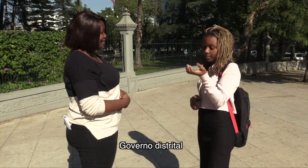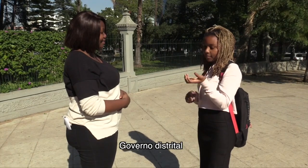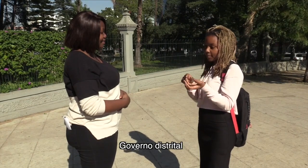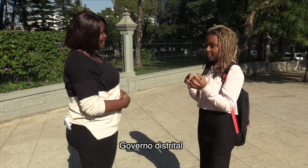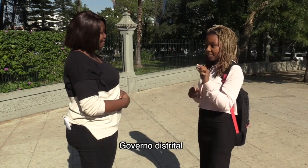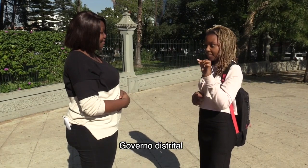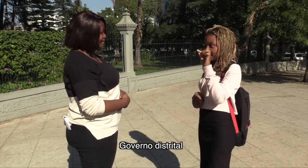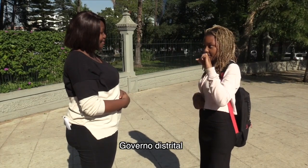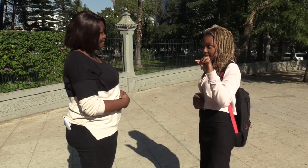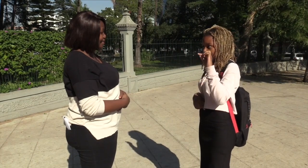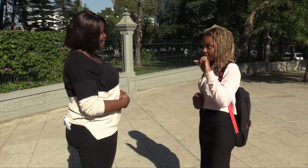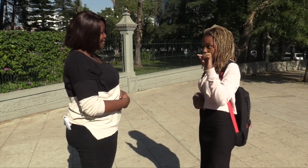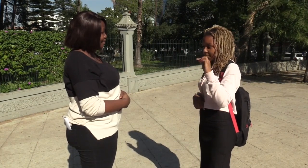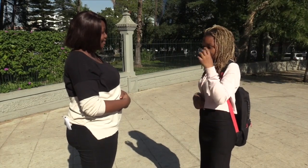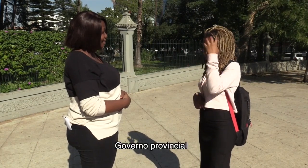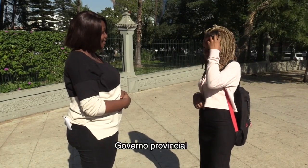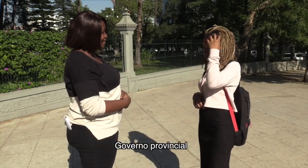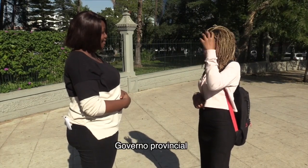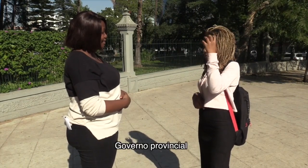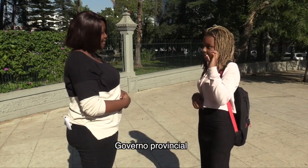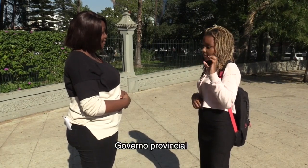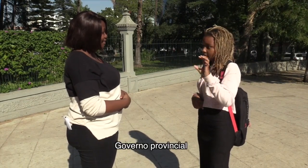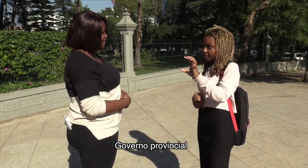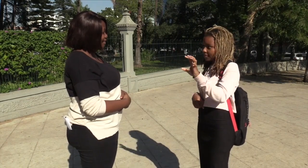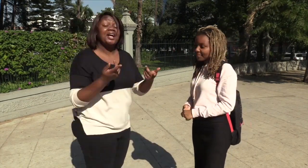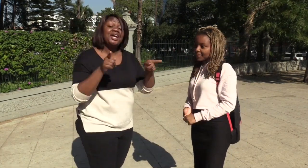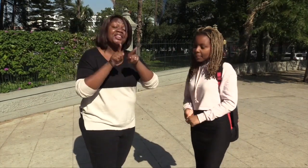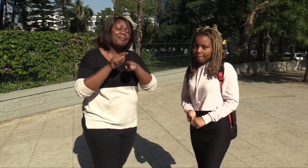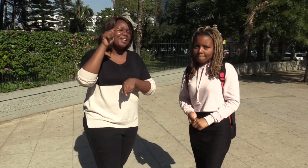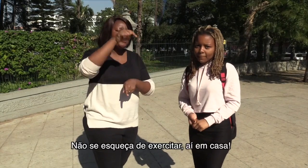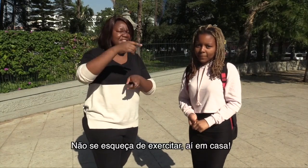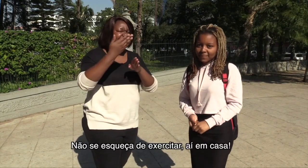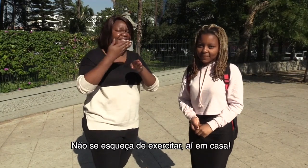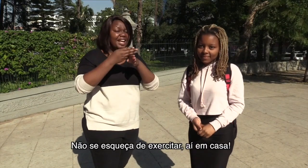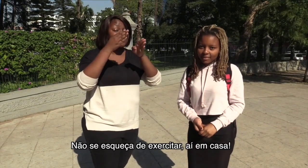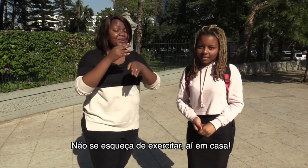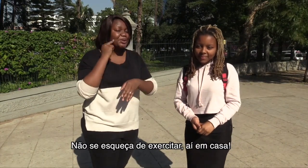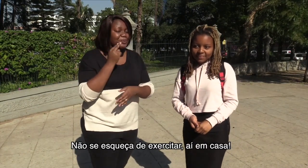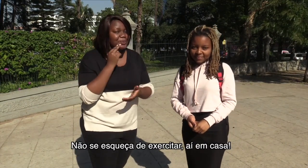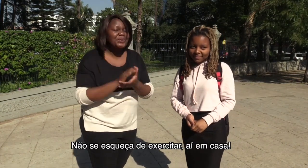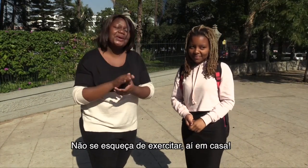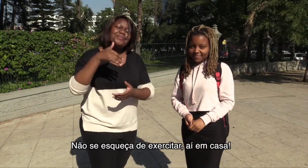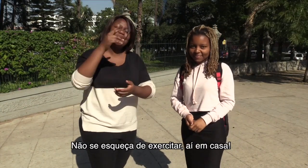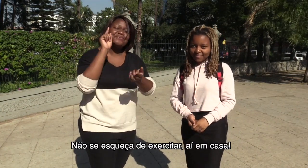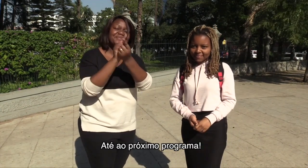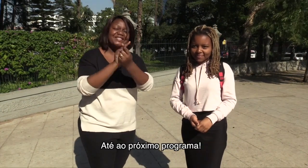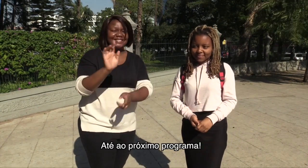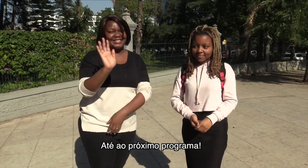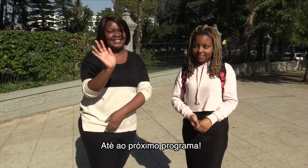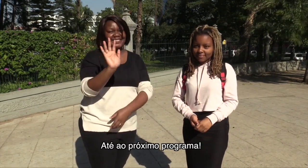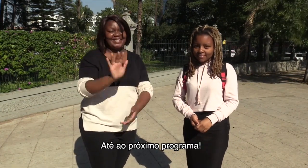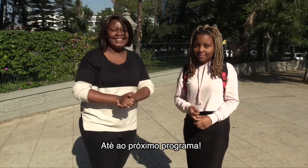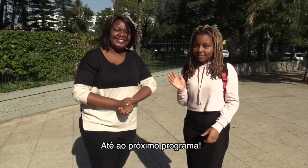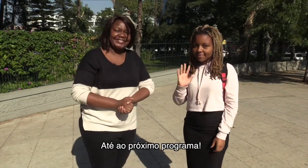Governo Distrital Governo Provincial Não se esqueça de exercitar aí em casa